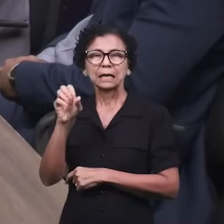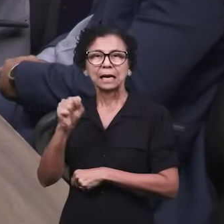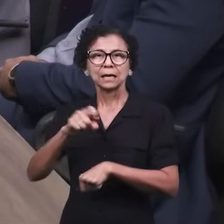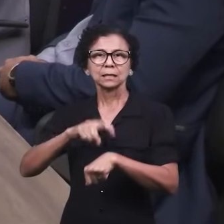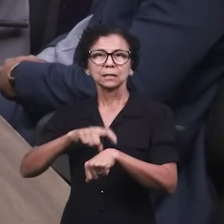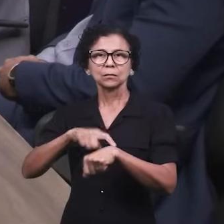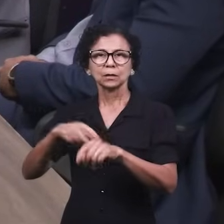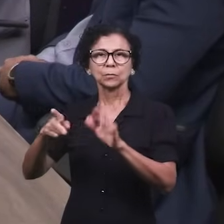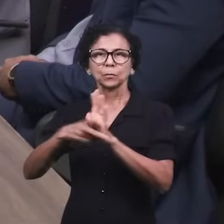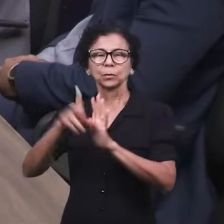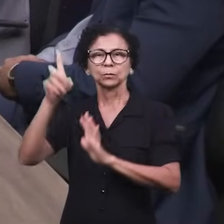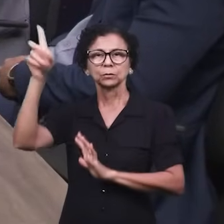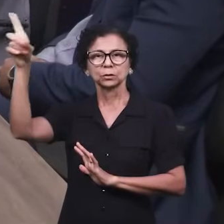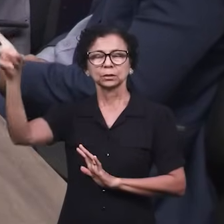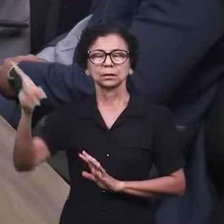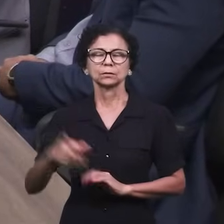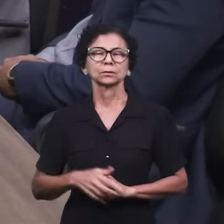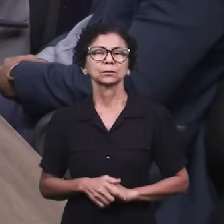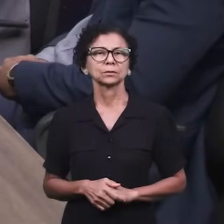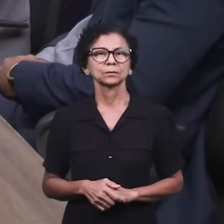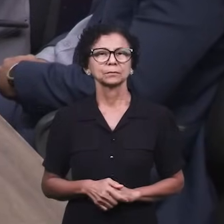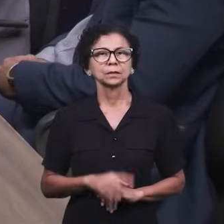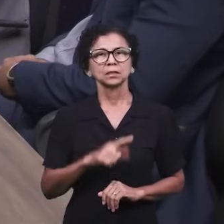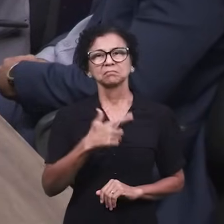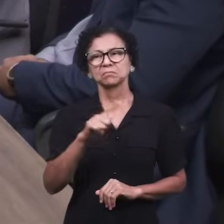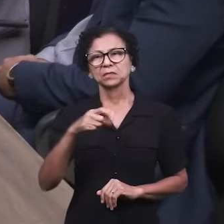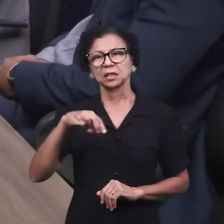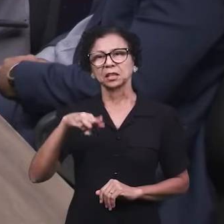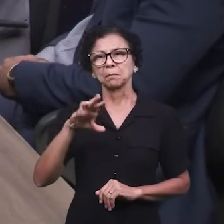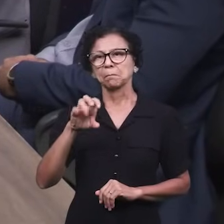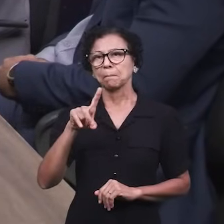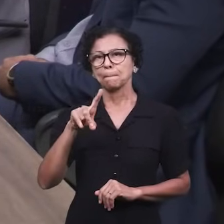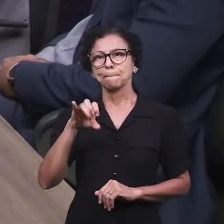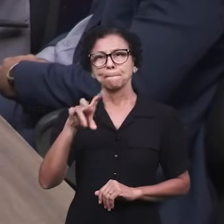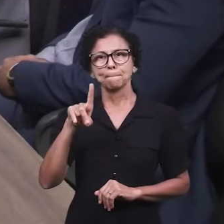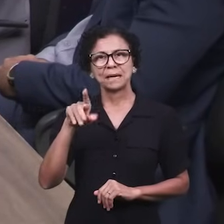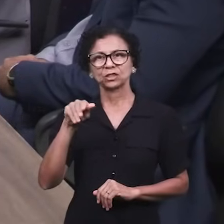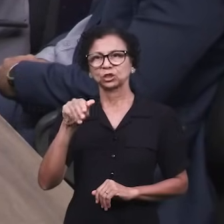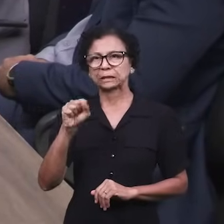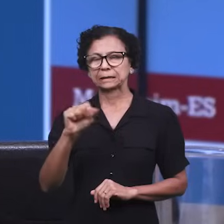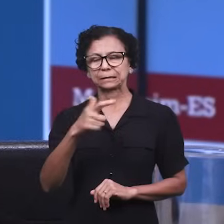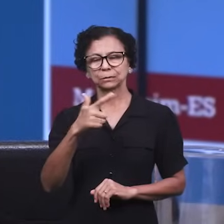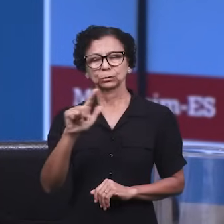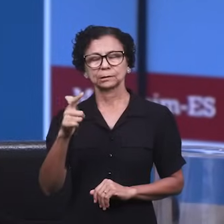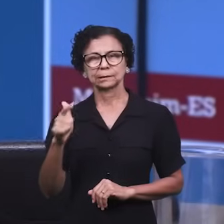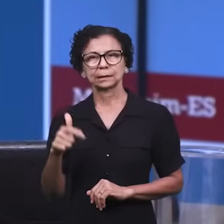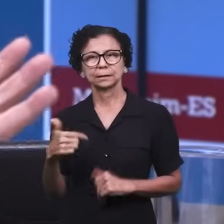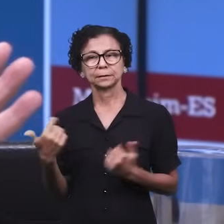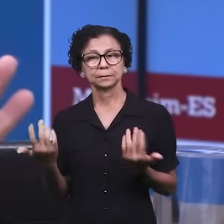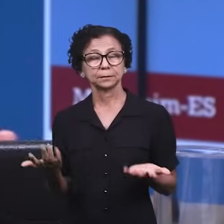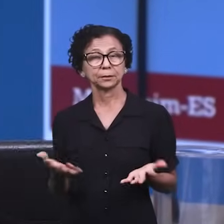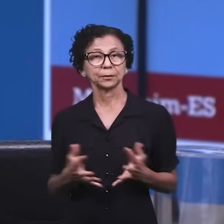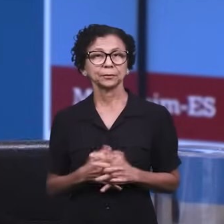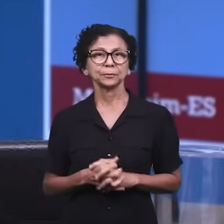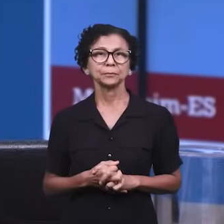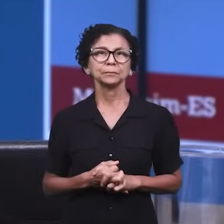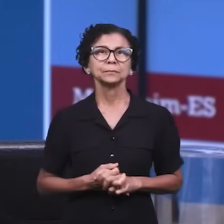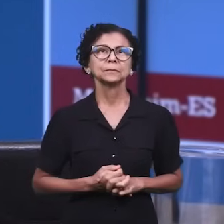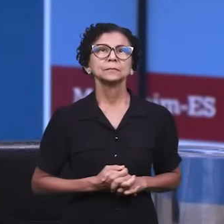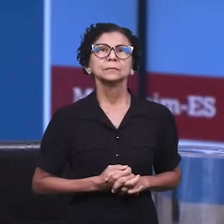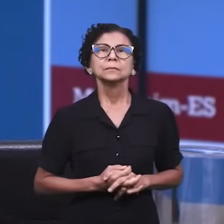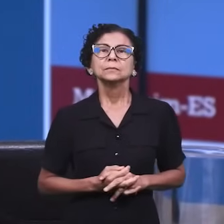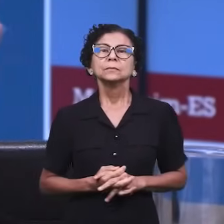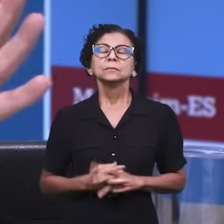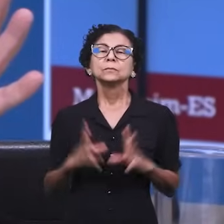tempo que não é medido pelas mãos do homem. Então, entendemos que, portanto, essa resposta mostra que tudo aquilo